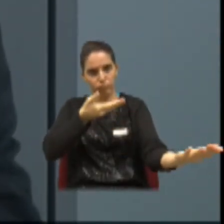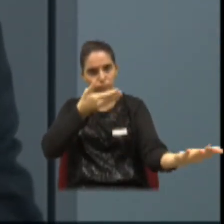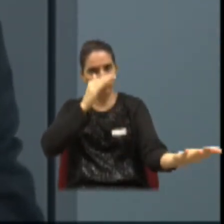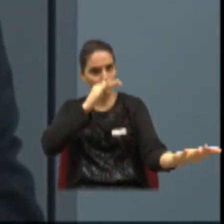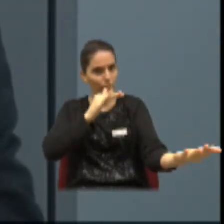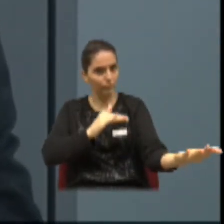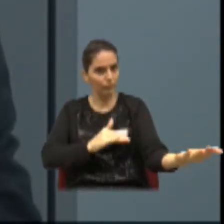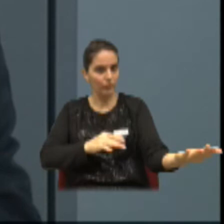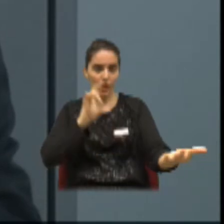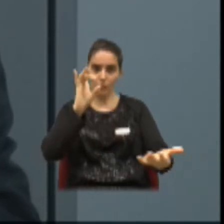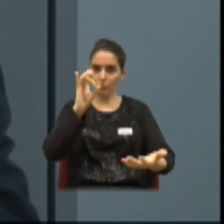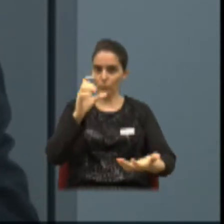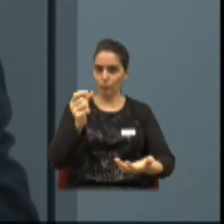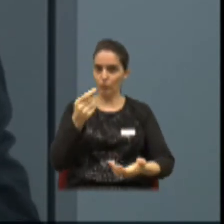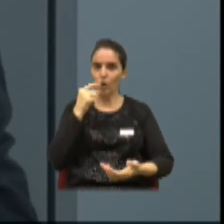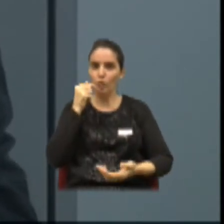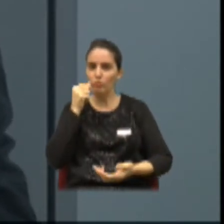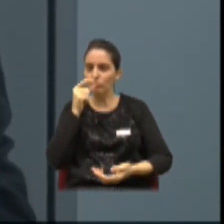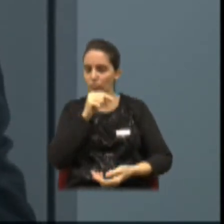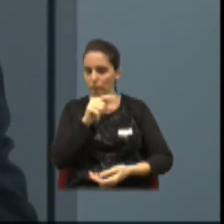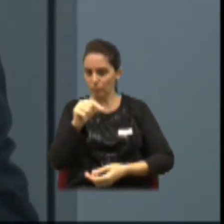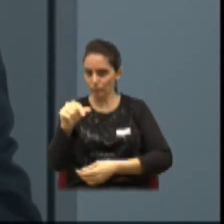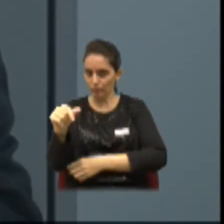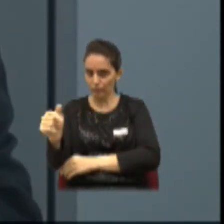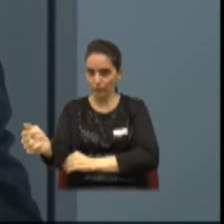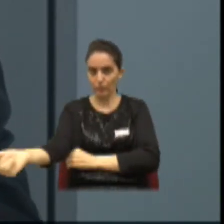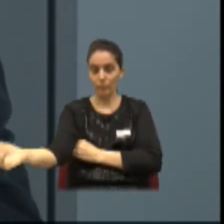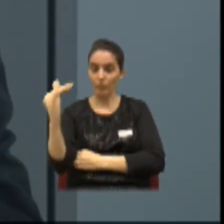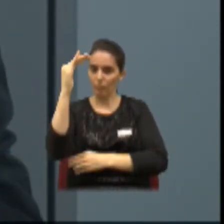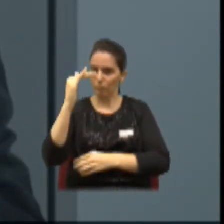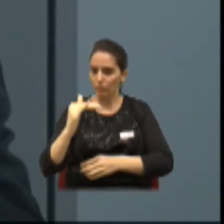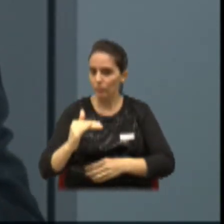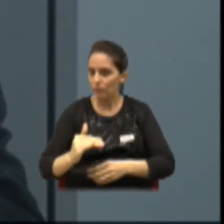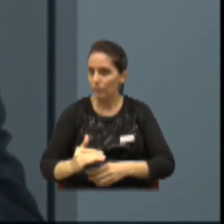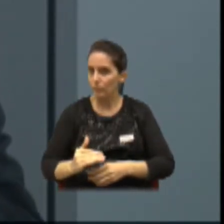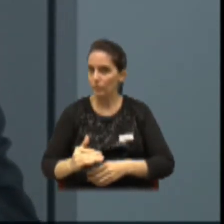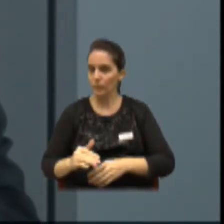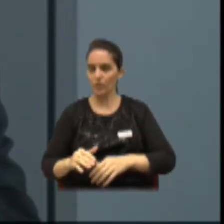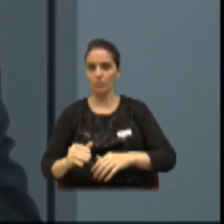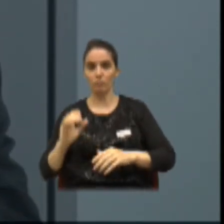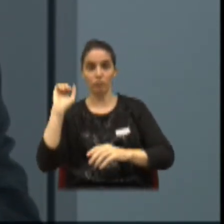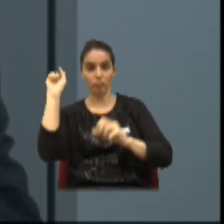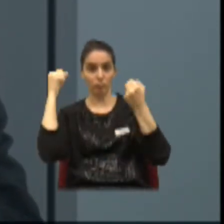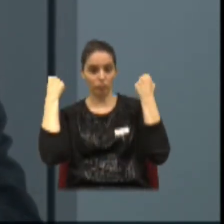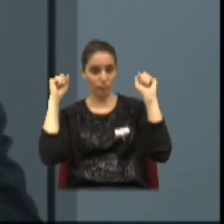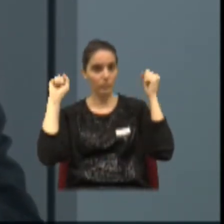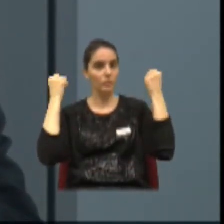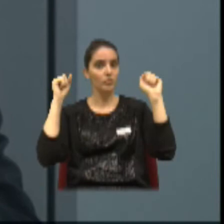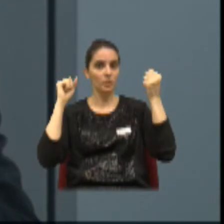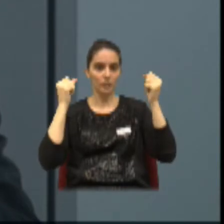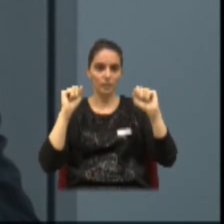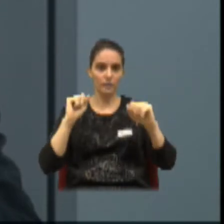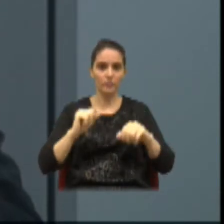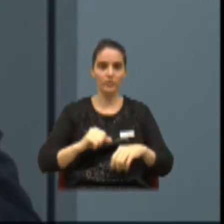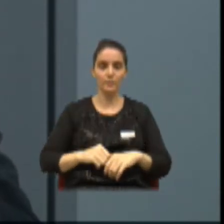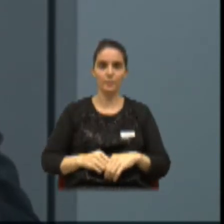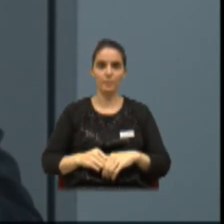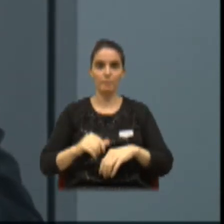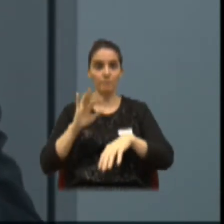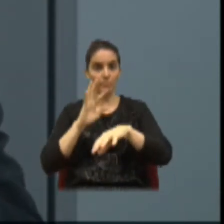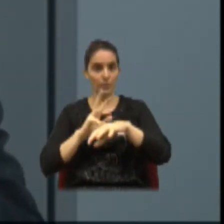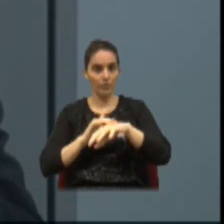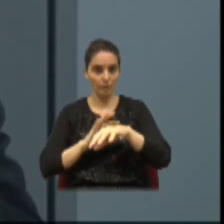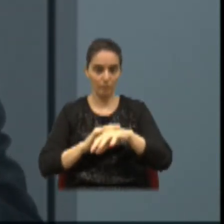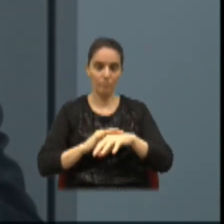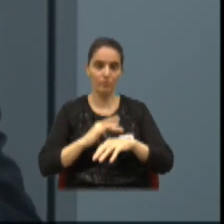ingestão de sódio, do sal, fazer exercício, controlar a obesidade. E a osteoporose nada mais é do que isso que o senhor